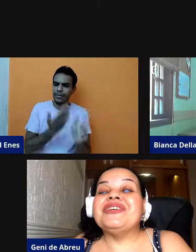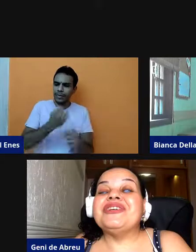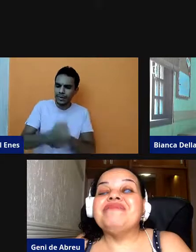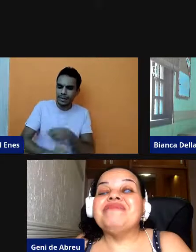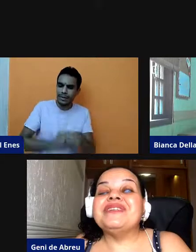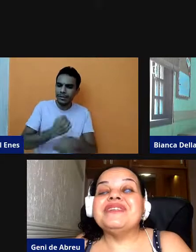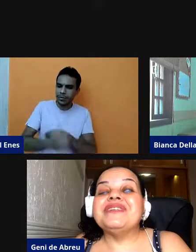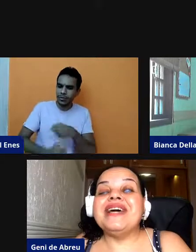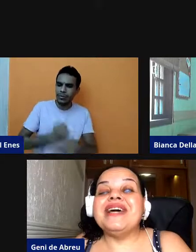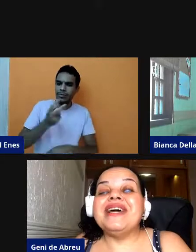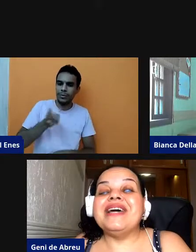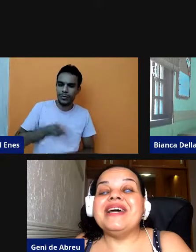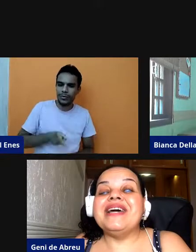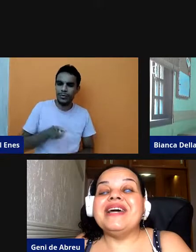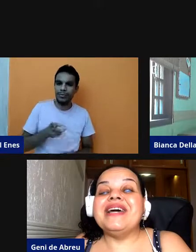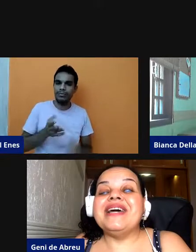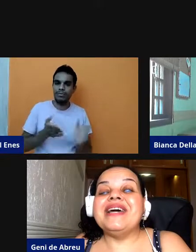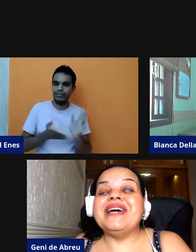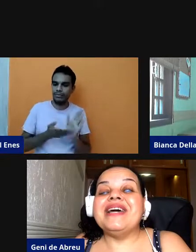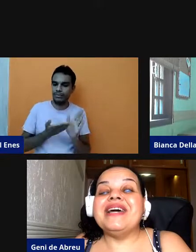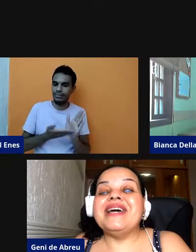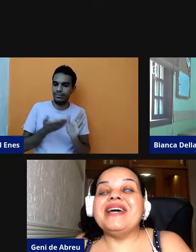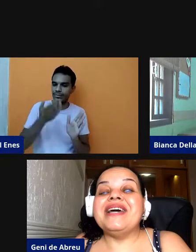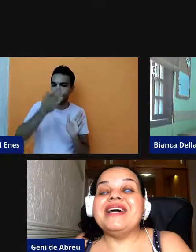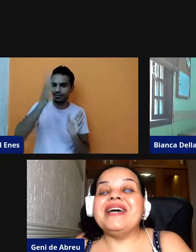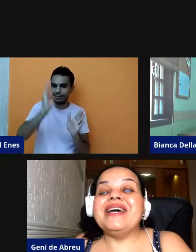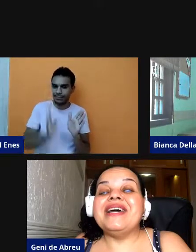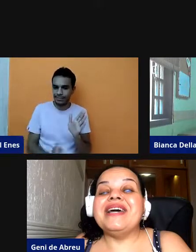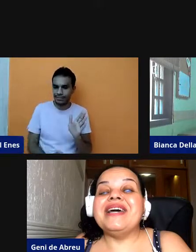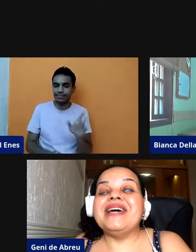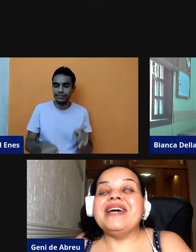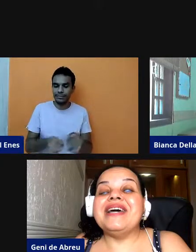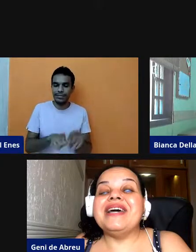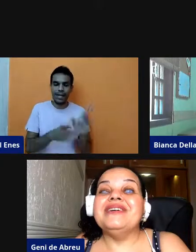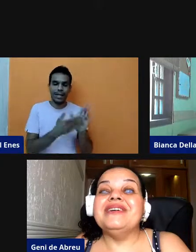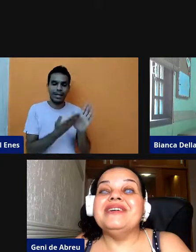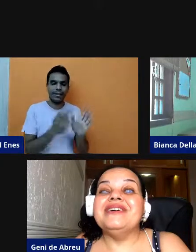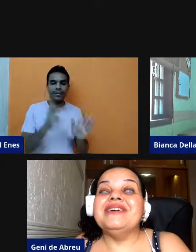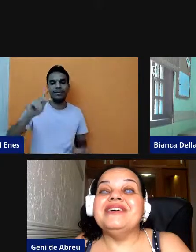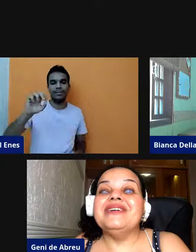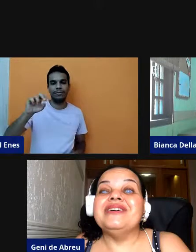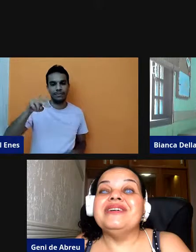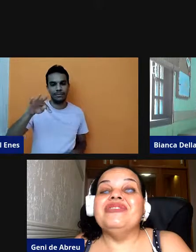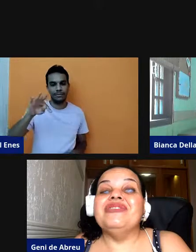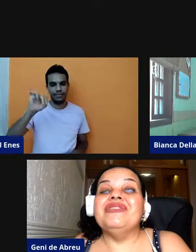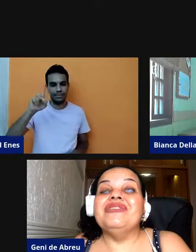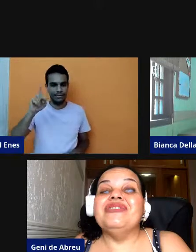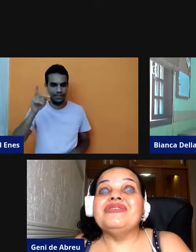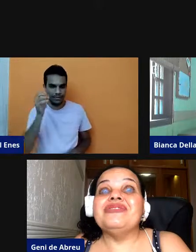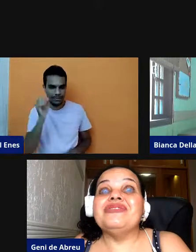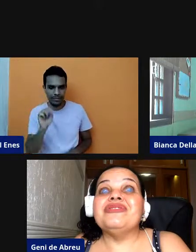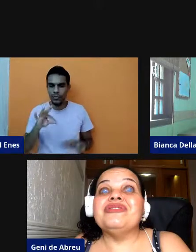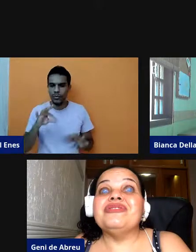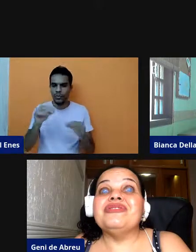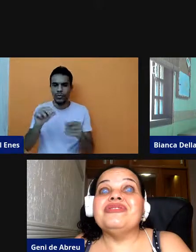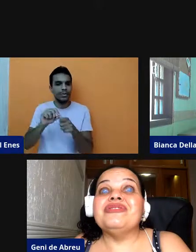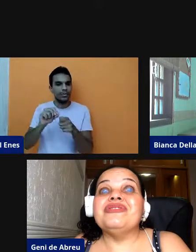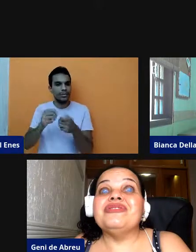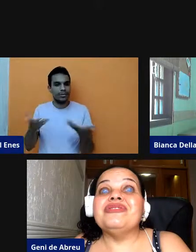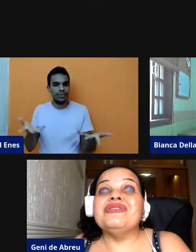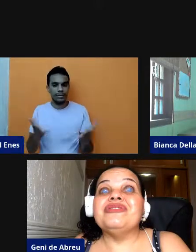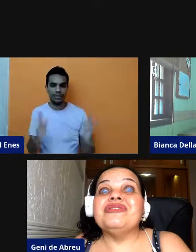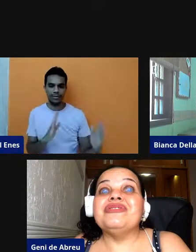os anos, da revista brasileira e da revista Pontinhos, a todos que fazem nesse momento a